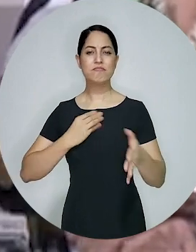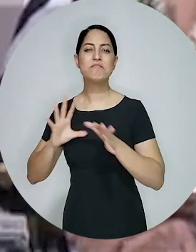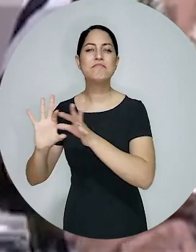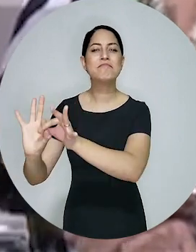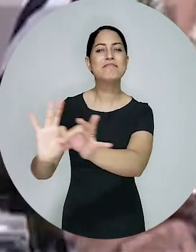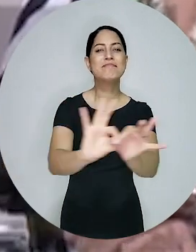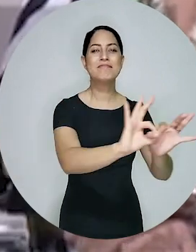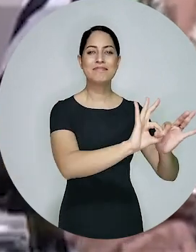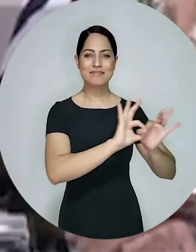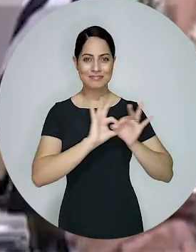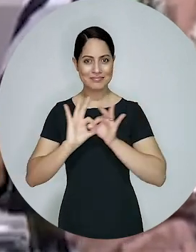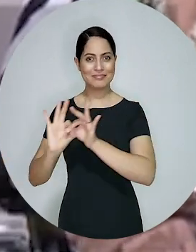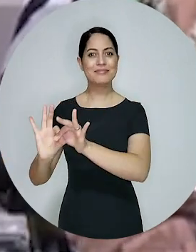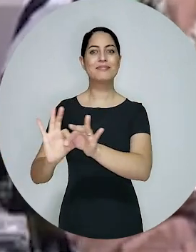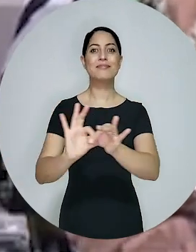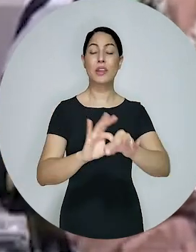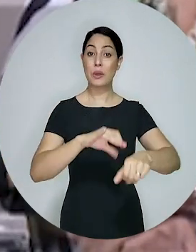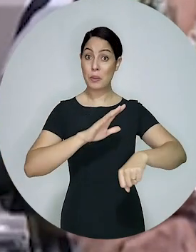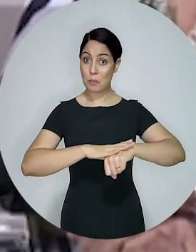reunidos para,